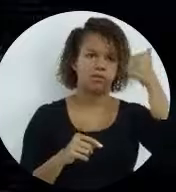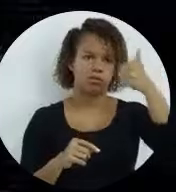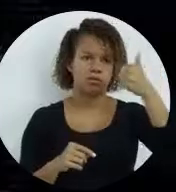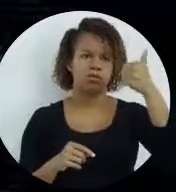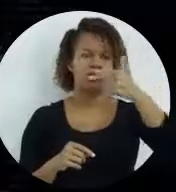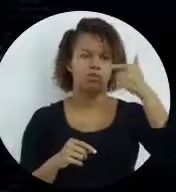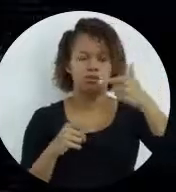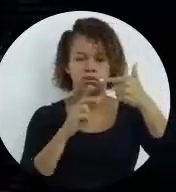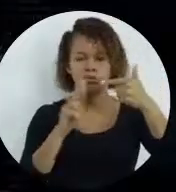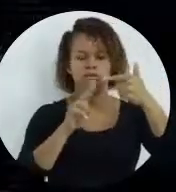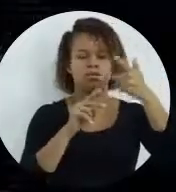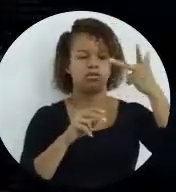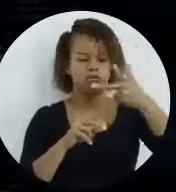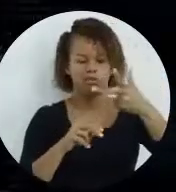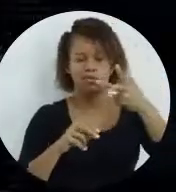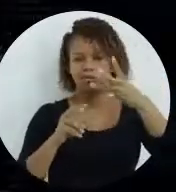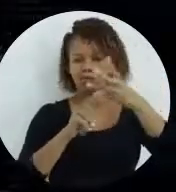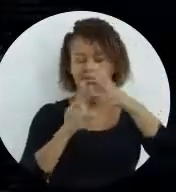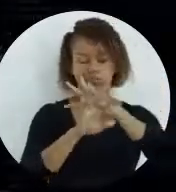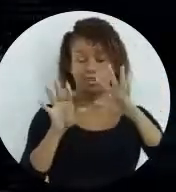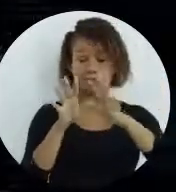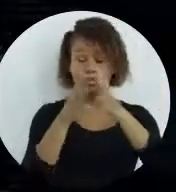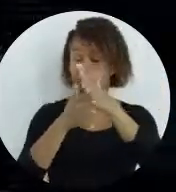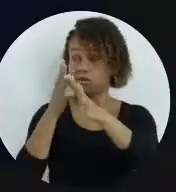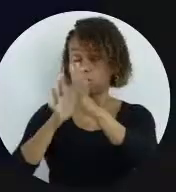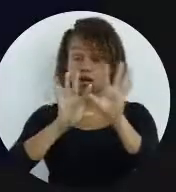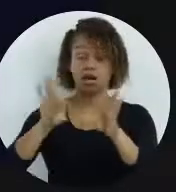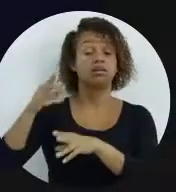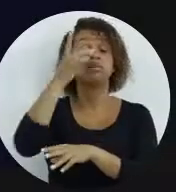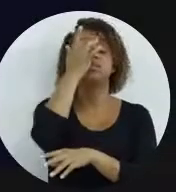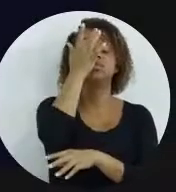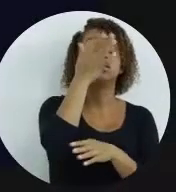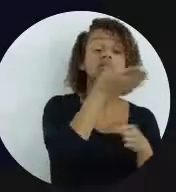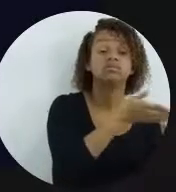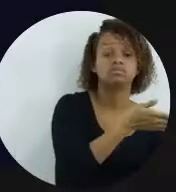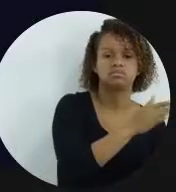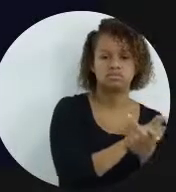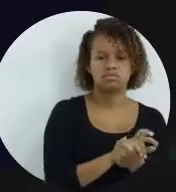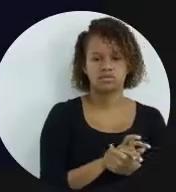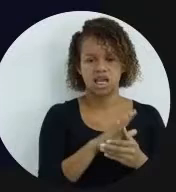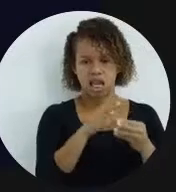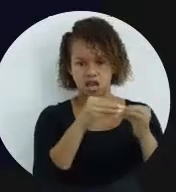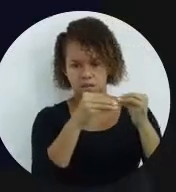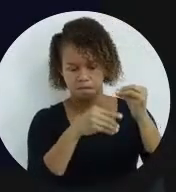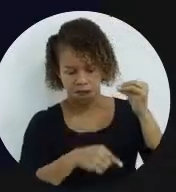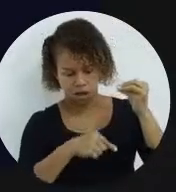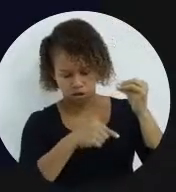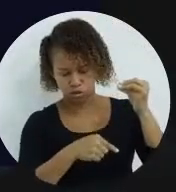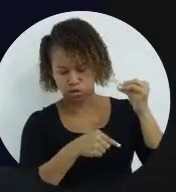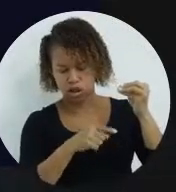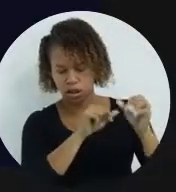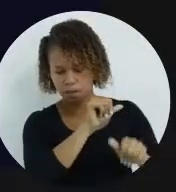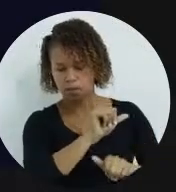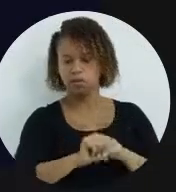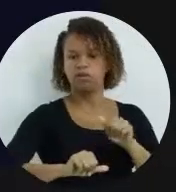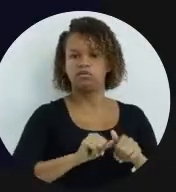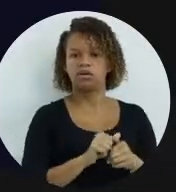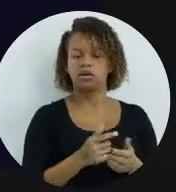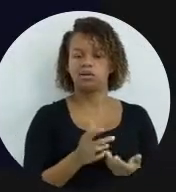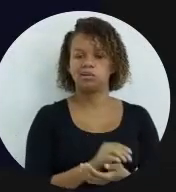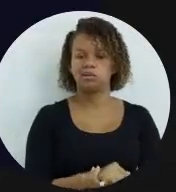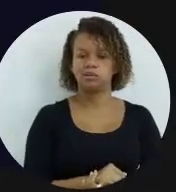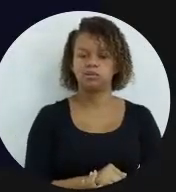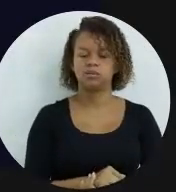1, primeiro nome 2, primeiro nome 3. Então, a gente tem essa facilidade. Embaixo, a gente está modificando o